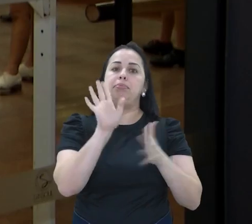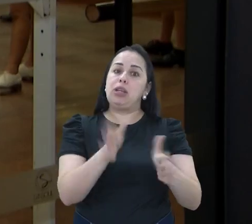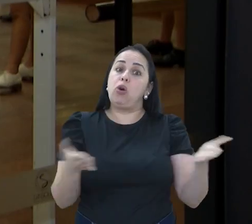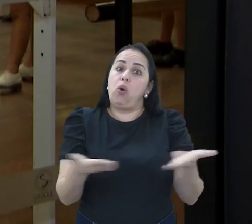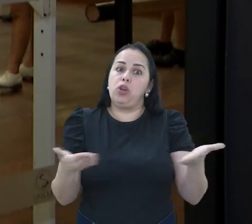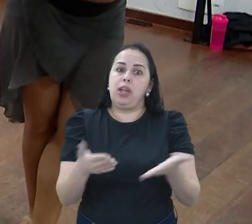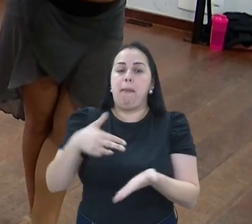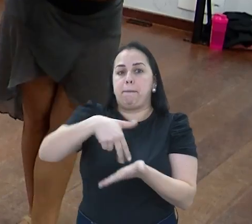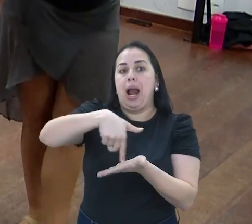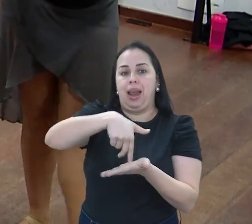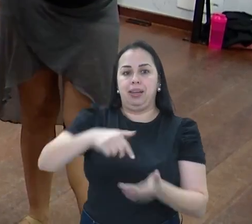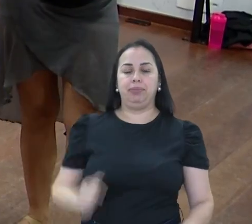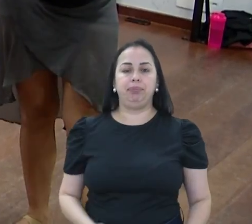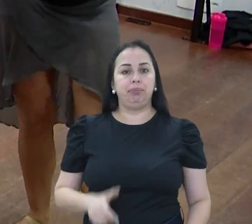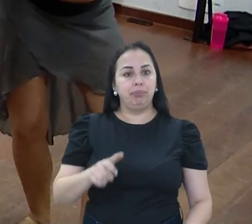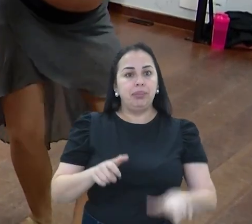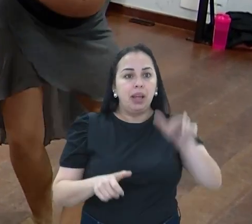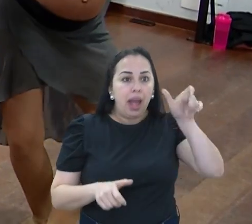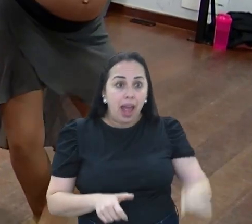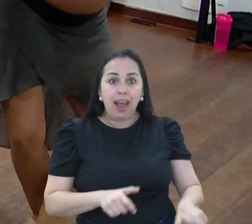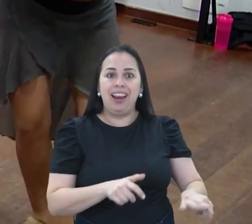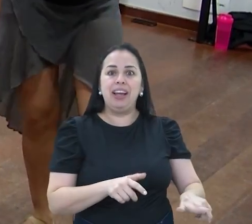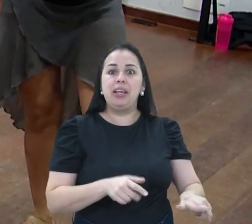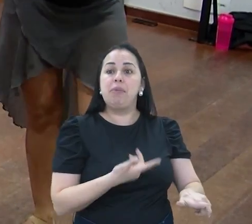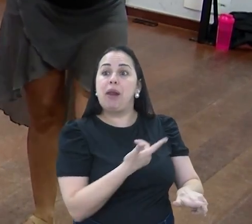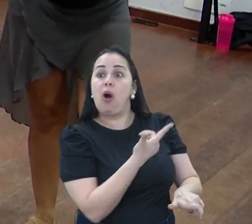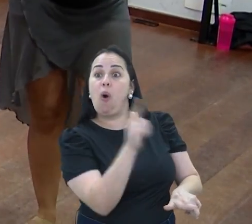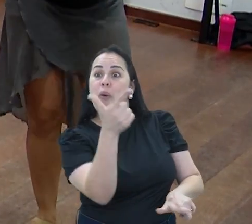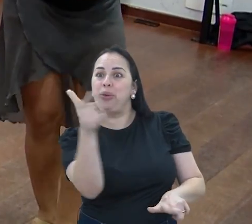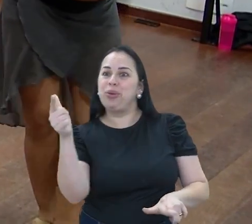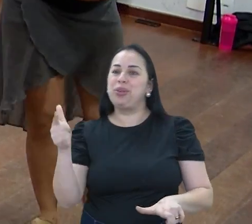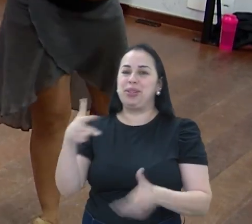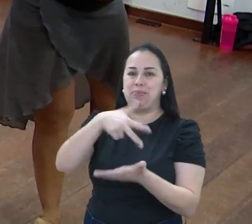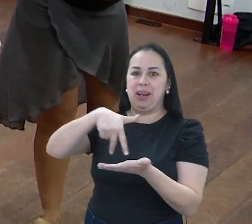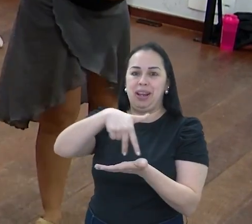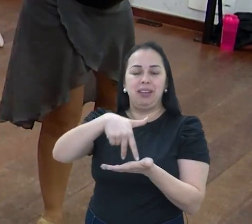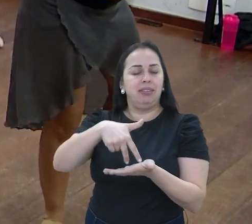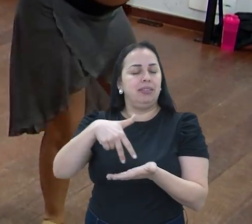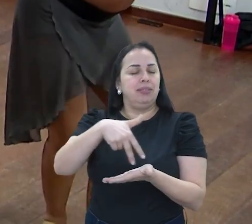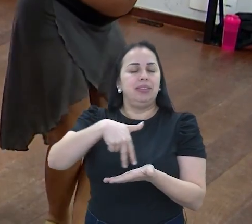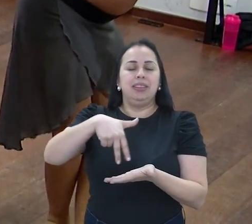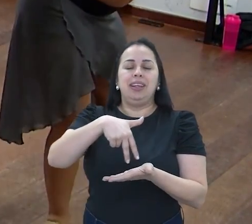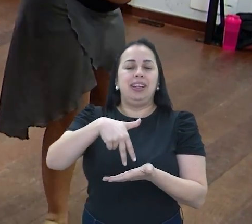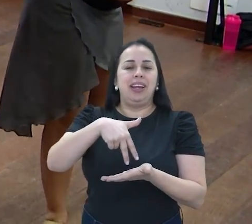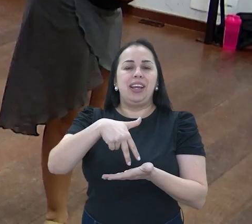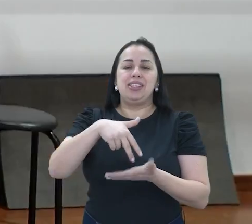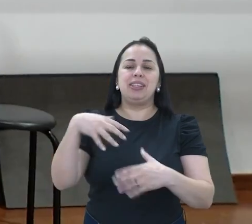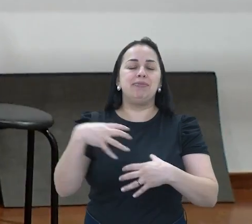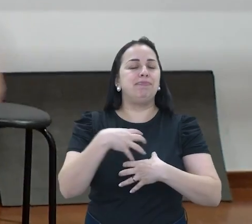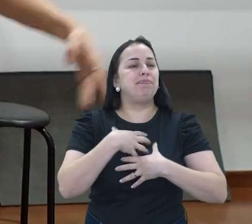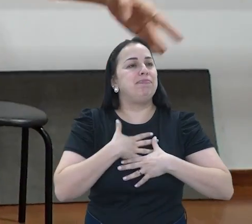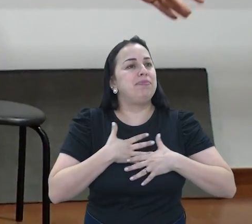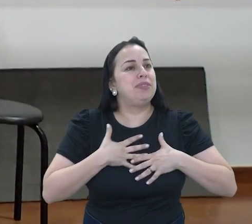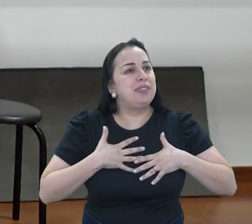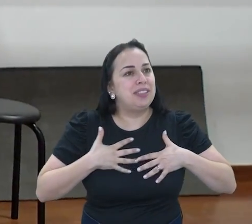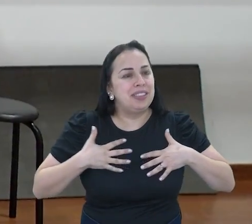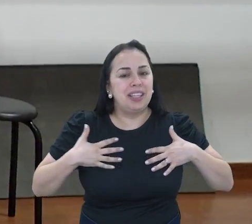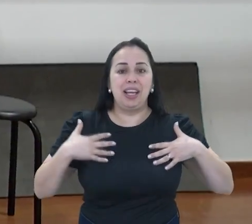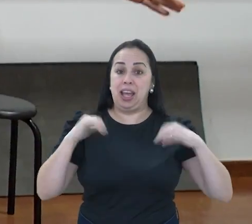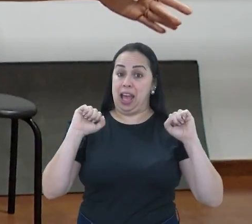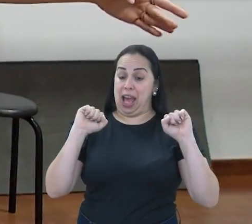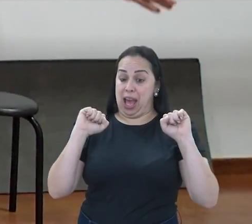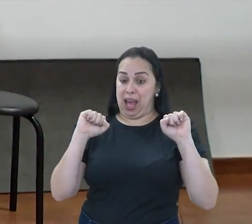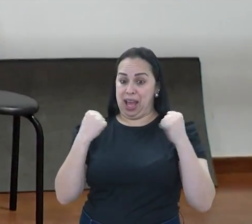balé e jazz. Para Ana Beatriz e para tantos outros bailarinos, a dança é muito mais que um hobby. É também uma